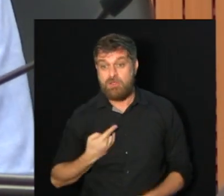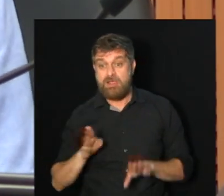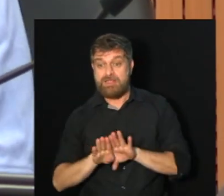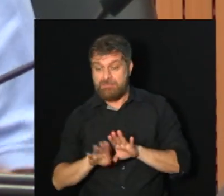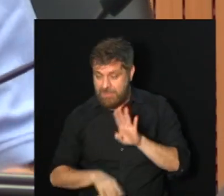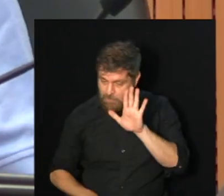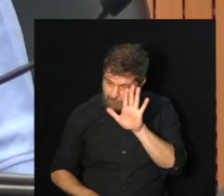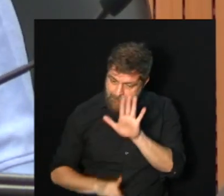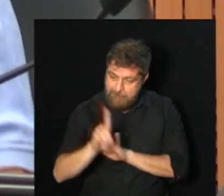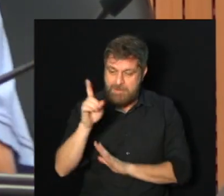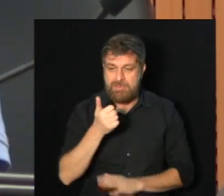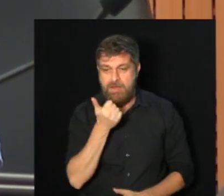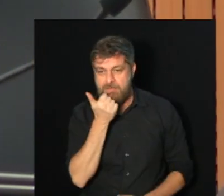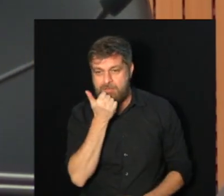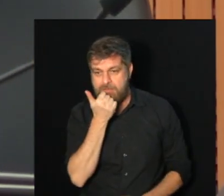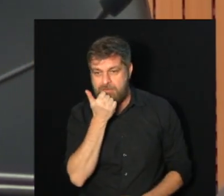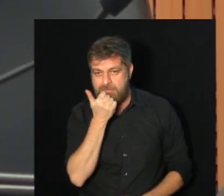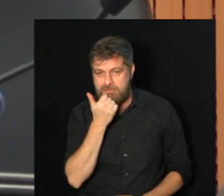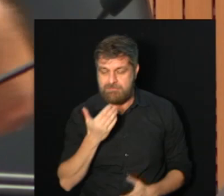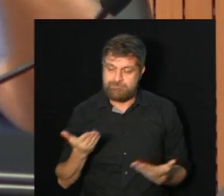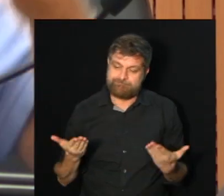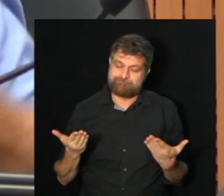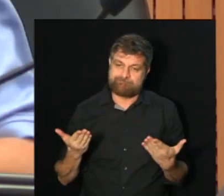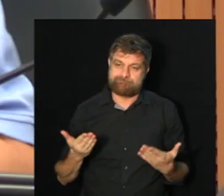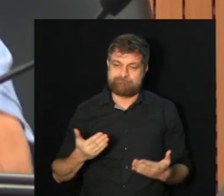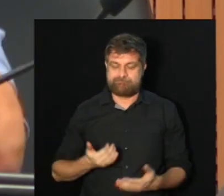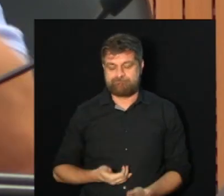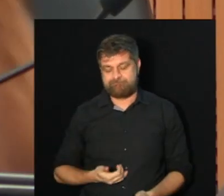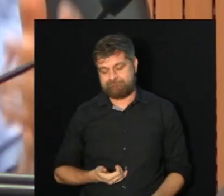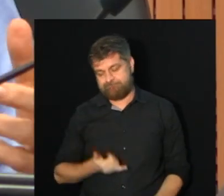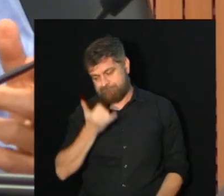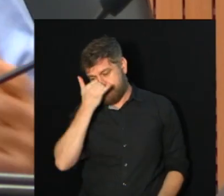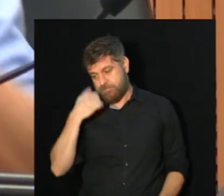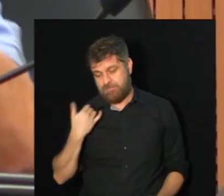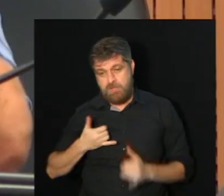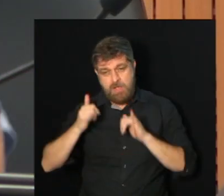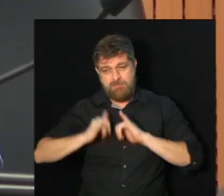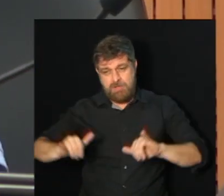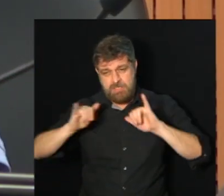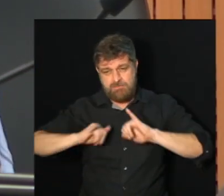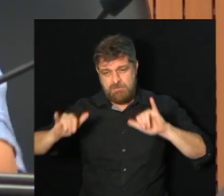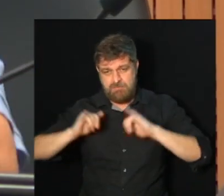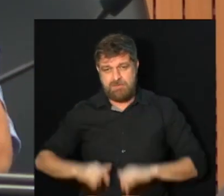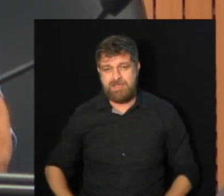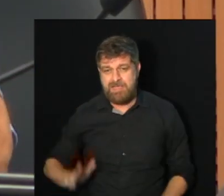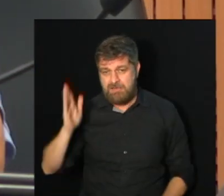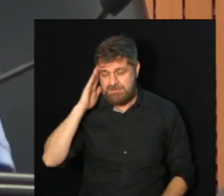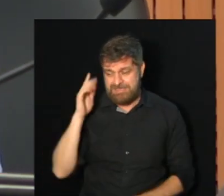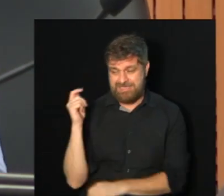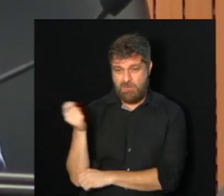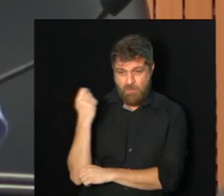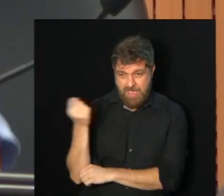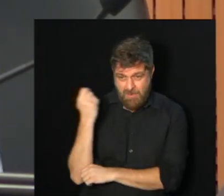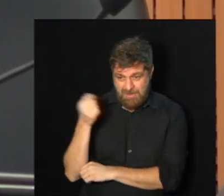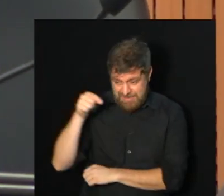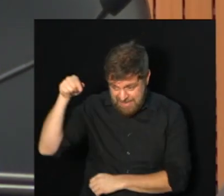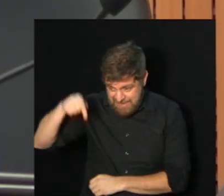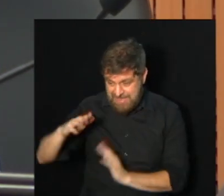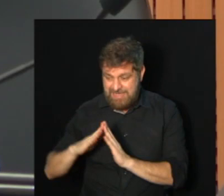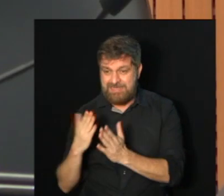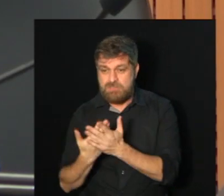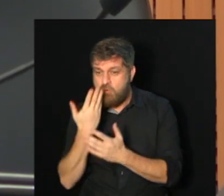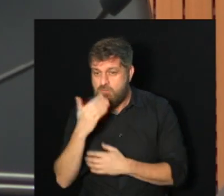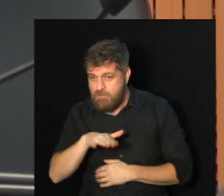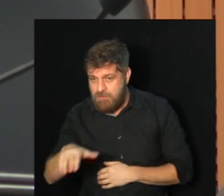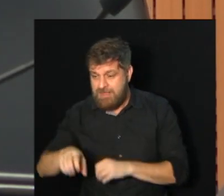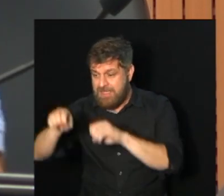os primeiros, não fomos, mas cabe a nós divulgar. Eu sei que no Rio Grande do Sul, em escola primária, se fala do